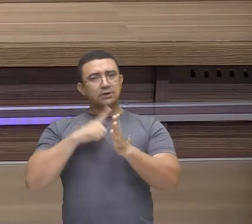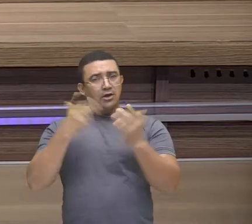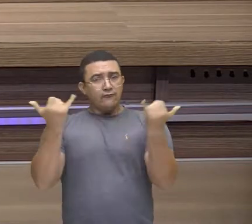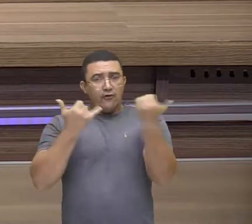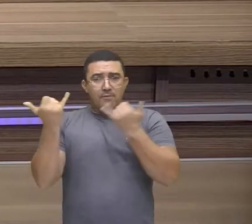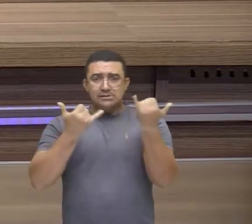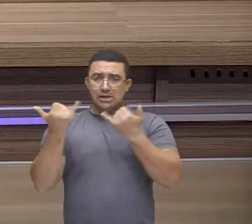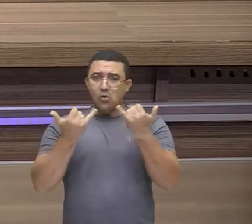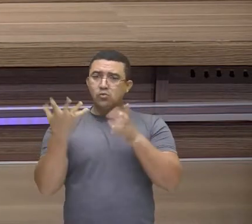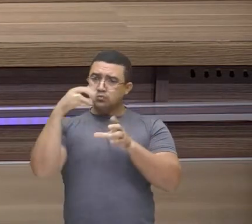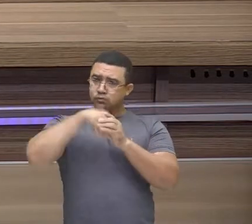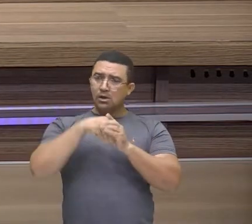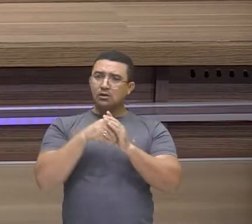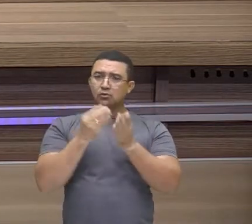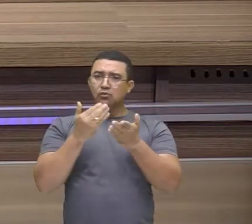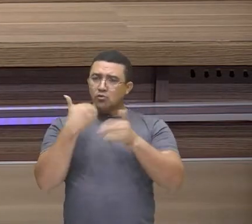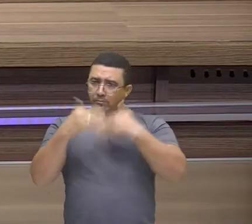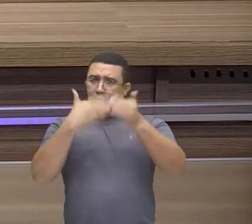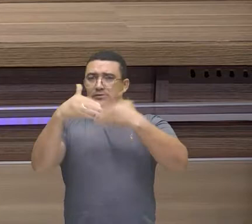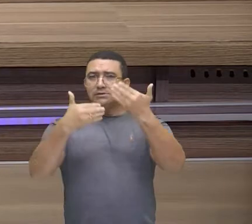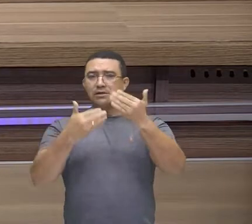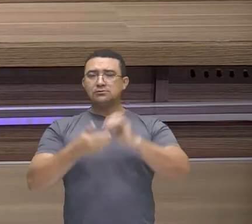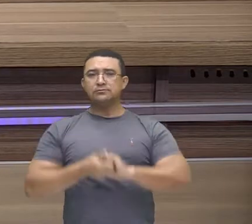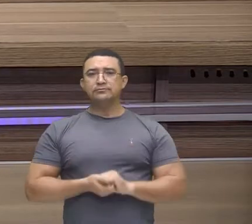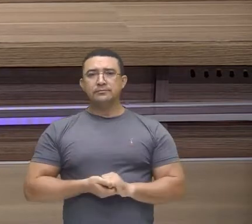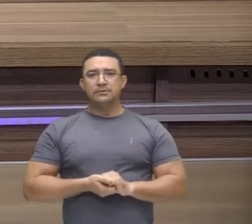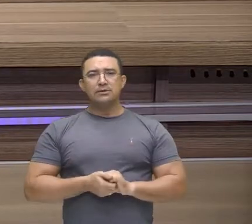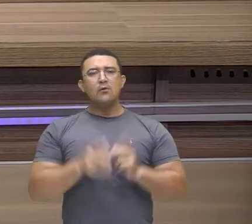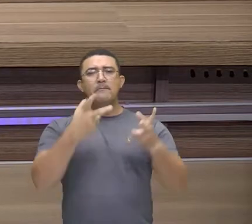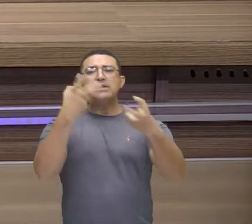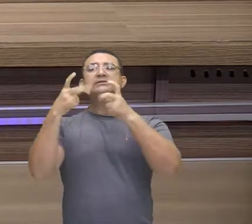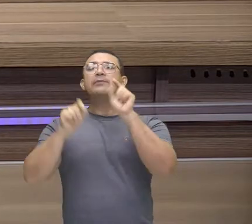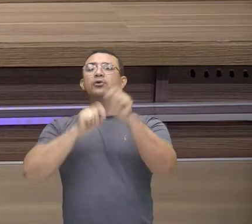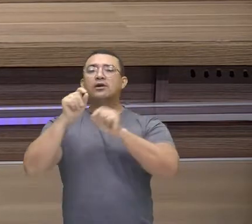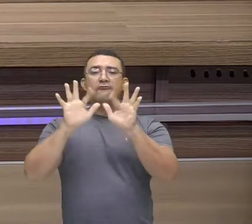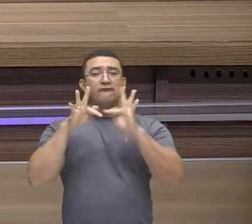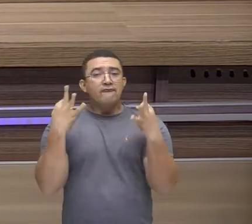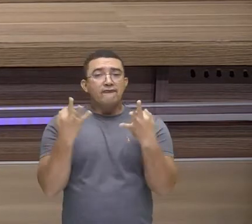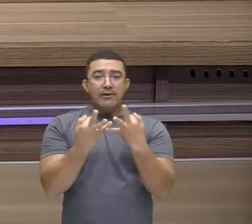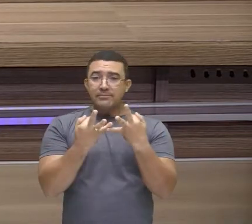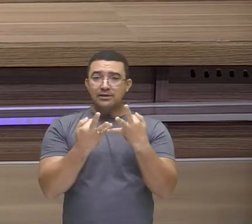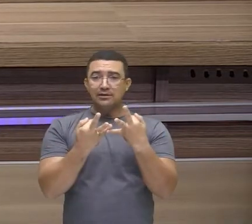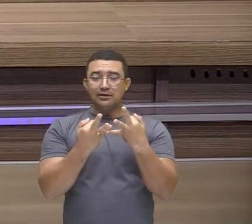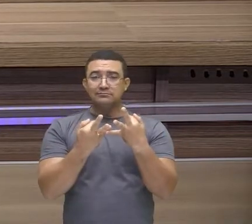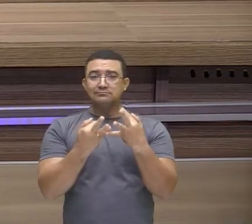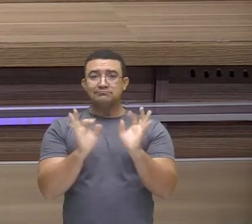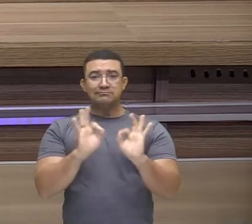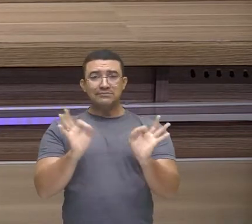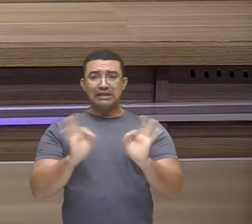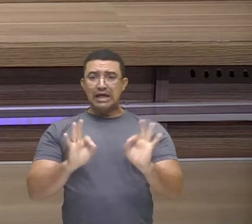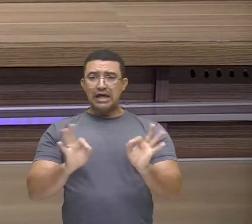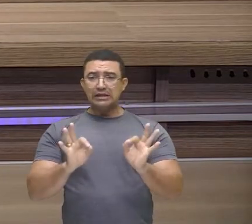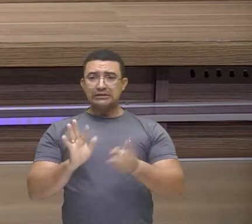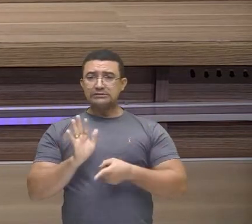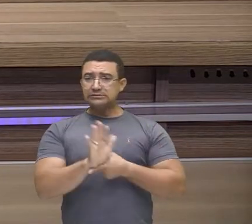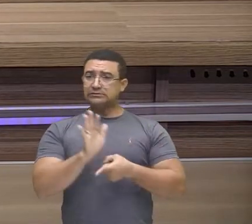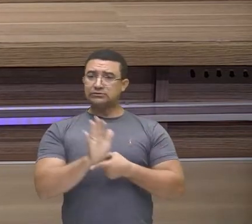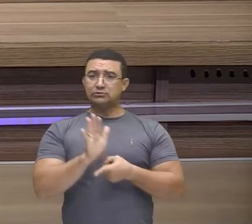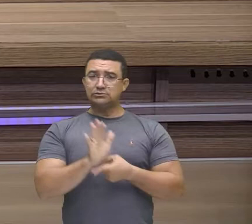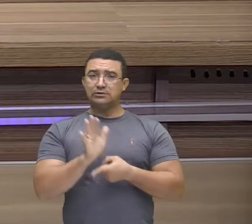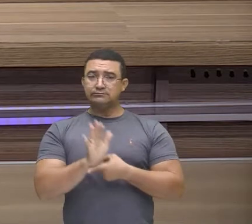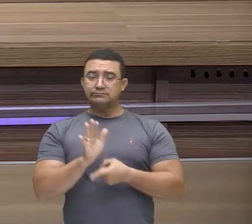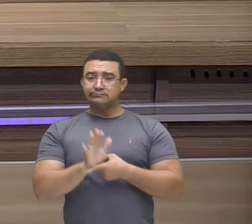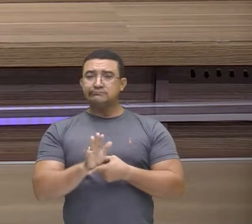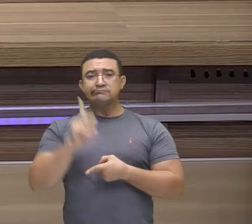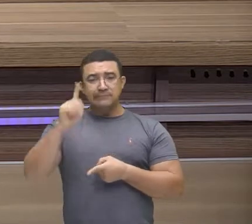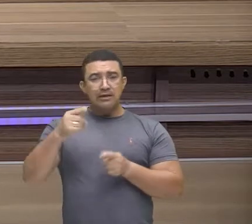processo. E a gente vê um vácuo muito grande da família com relação a isso. Então, isso é um problema